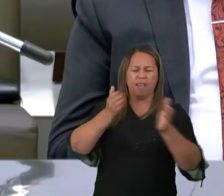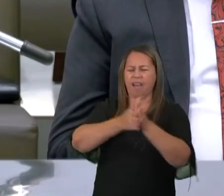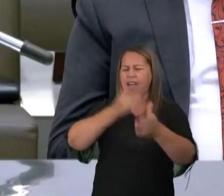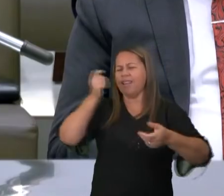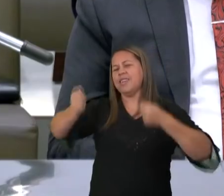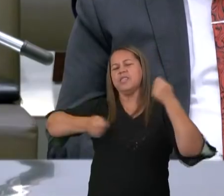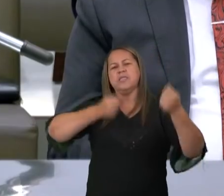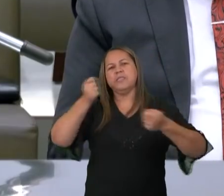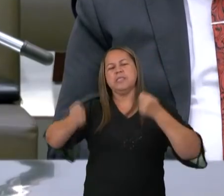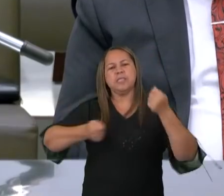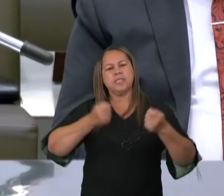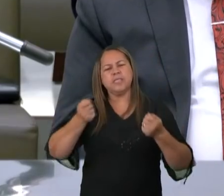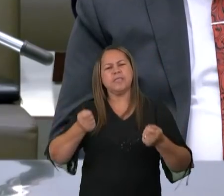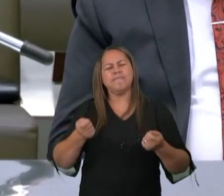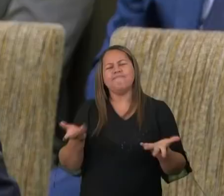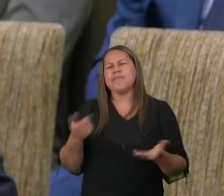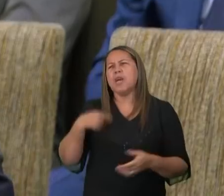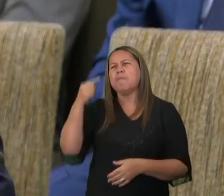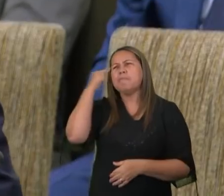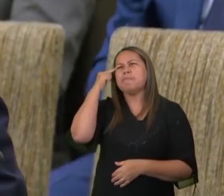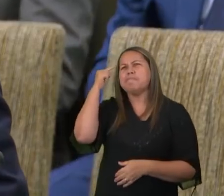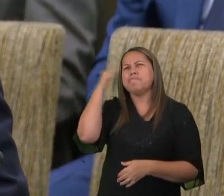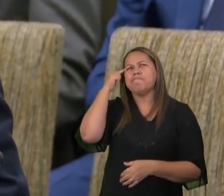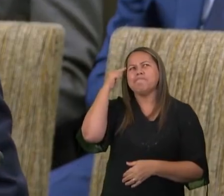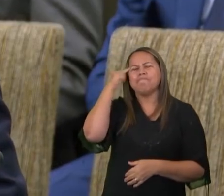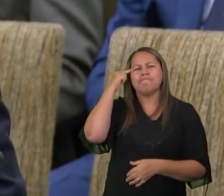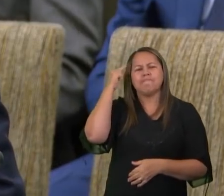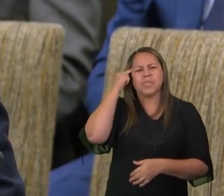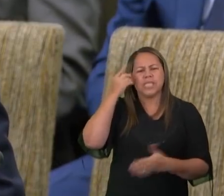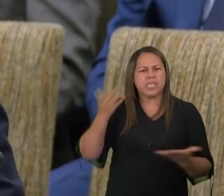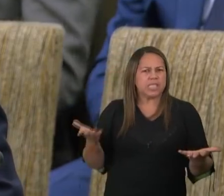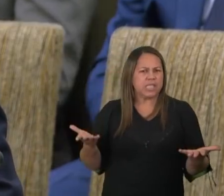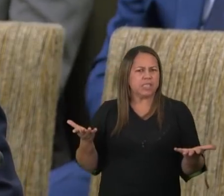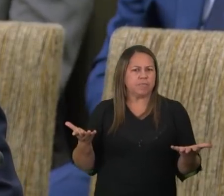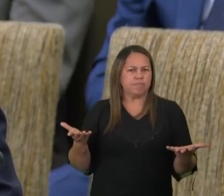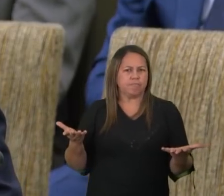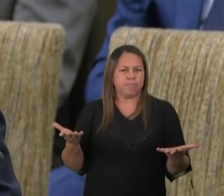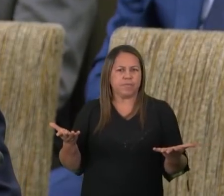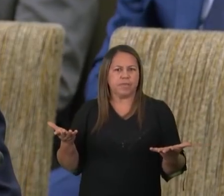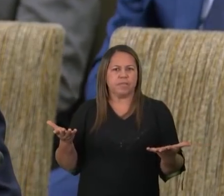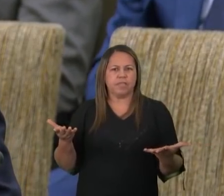Aleluia. Eu estava pensando, irmãos, na vida de José.